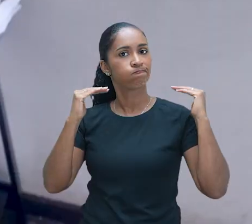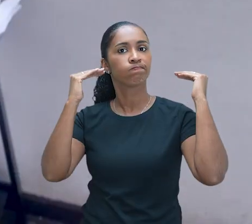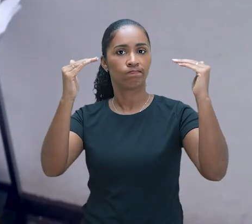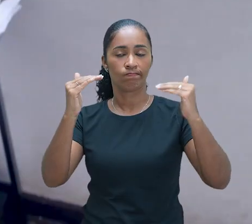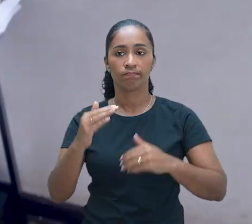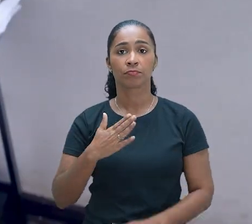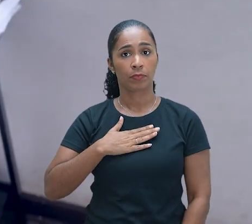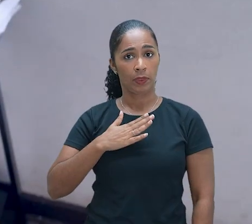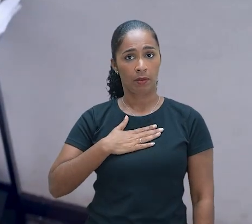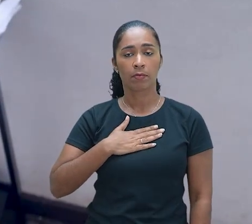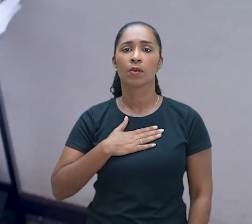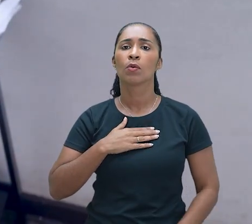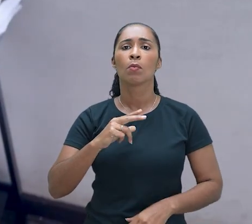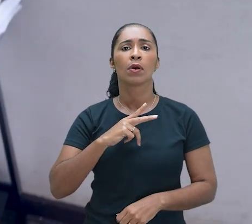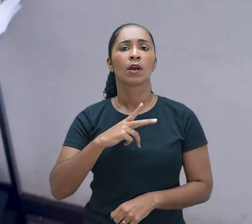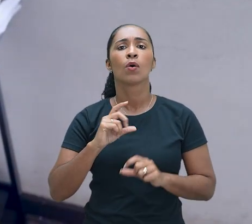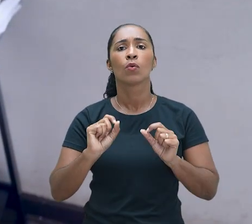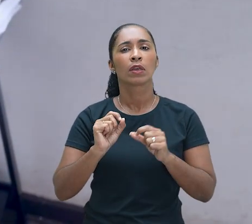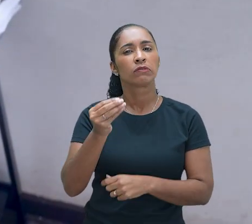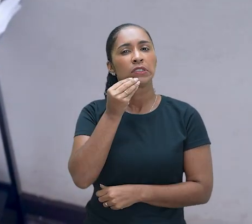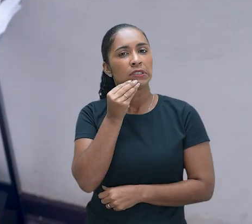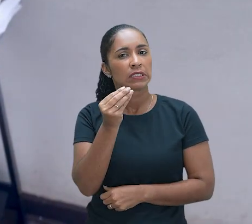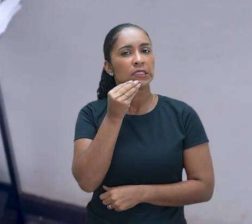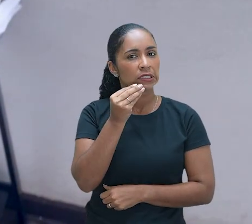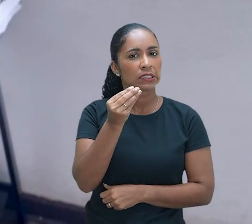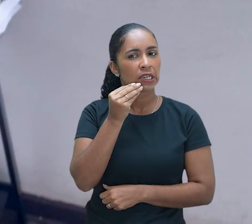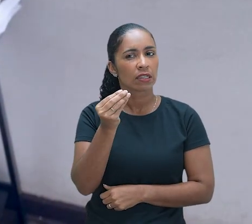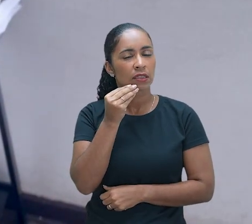né? No meu caso específico, eu fui tentando